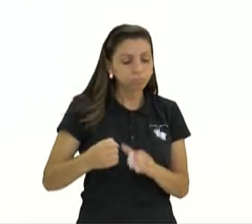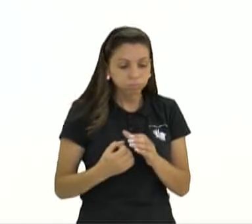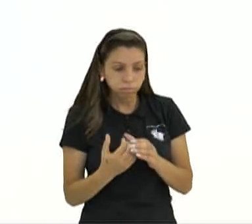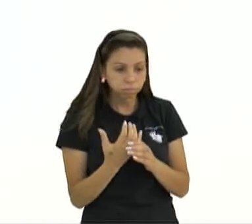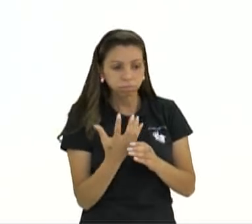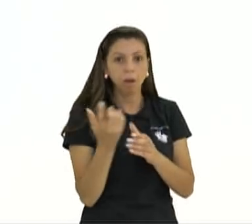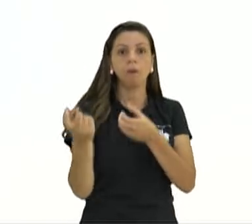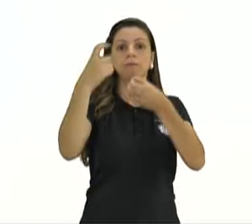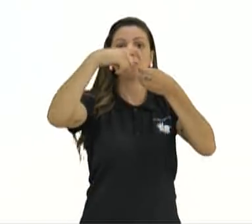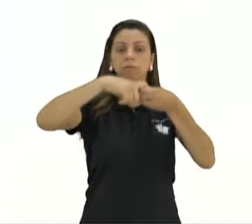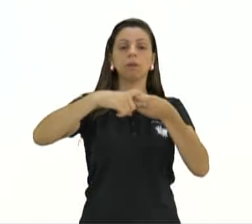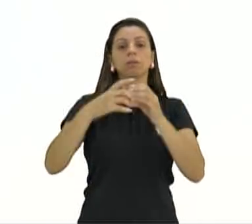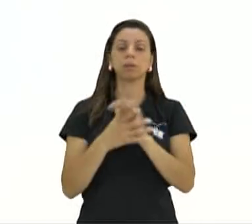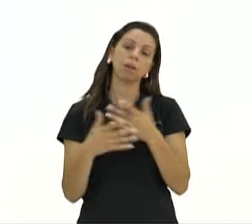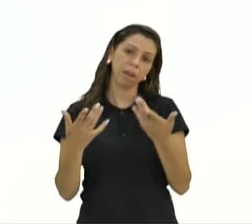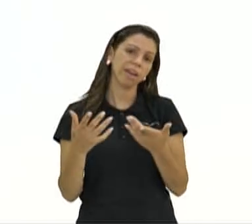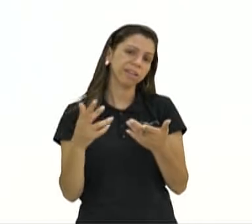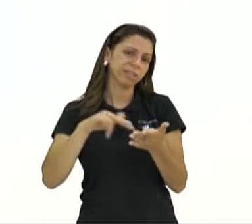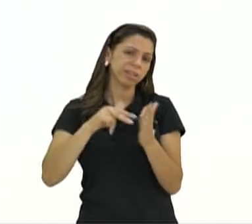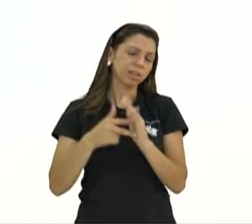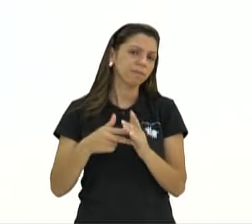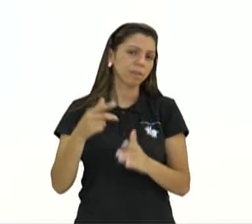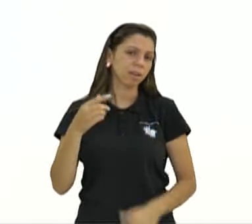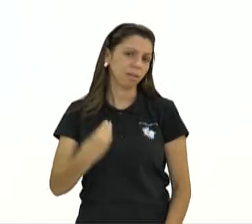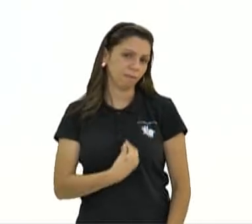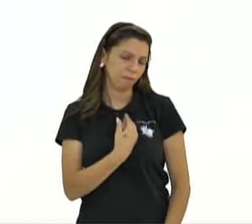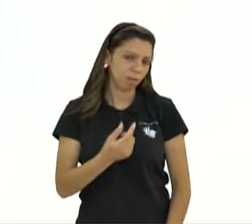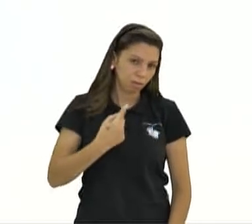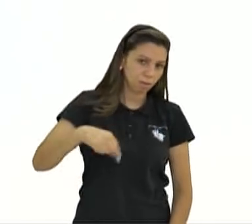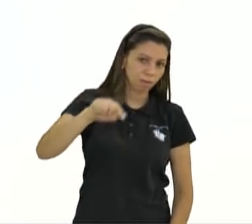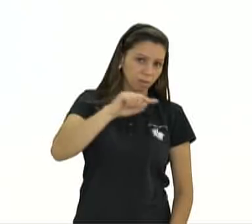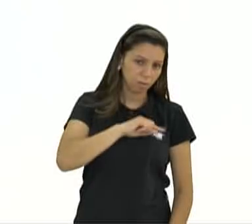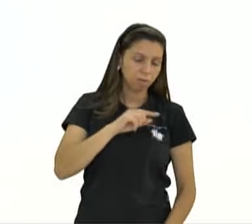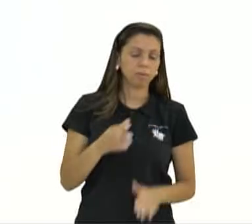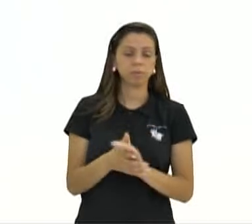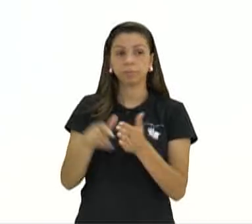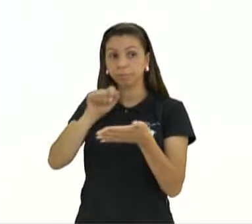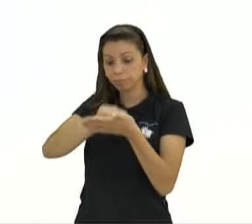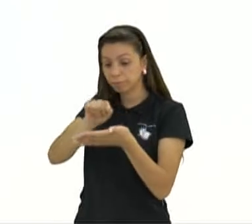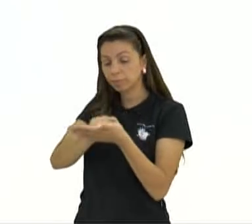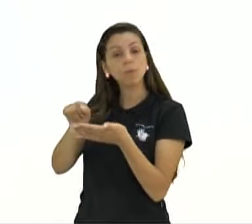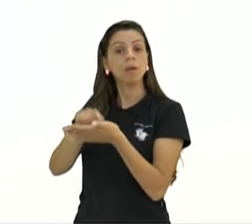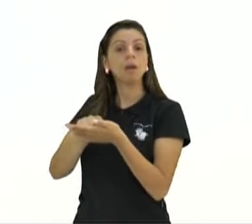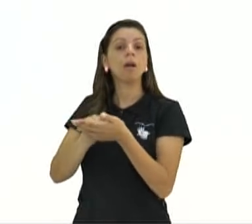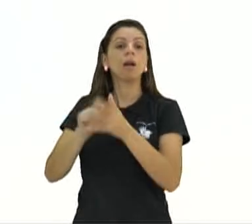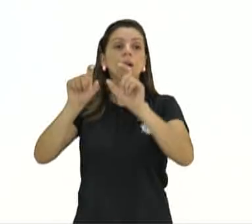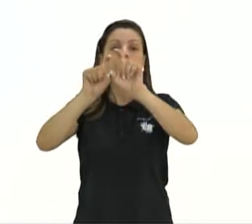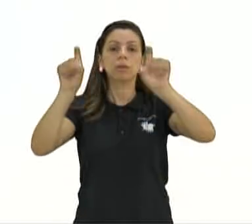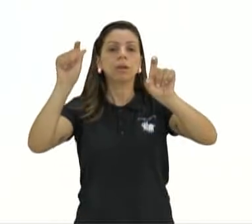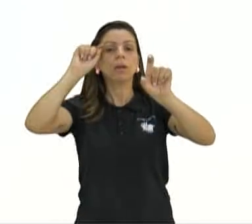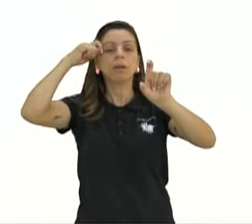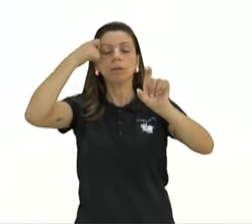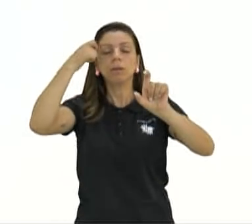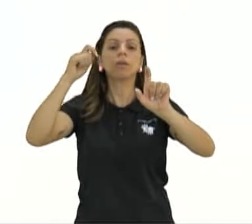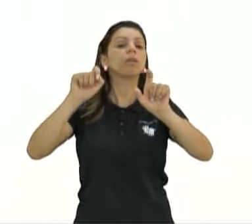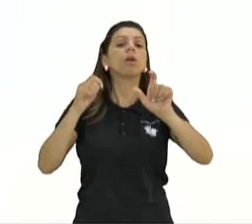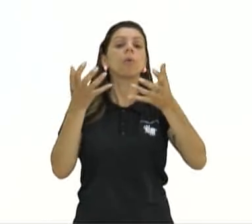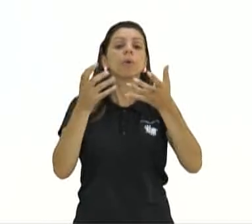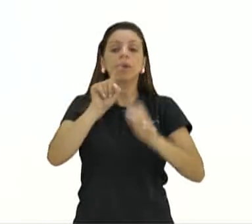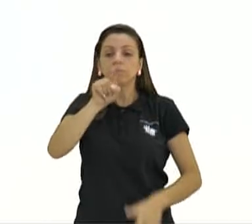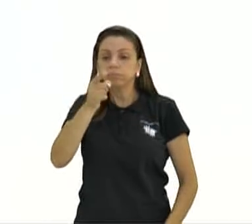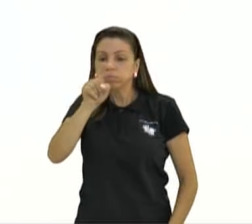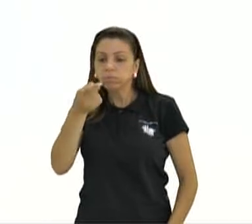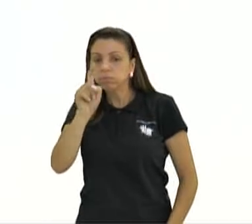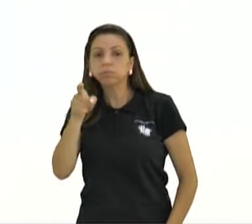do boi, que é a própria vida da gente, completou. Transcreva o trecho em negrito, pontuando-o corretamente e justifique o uso